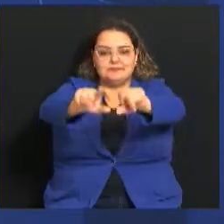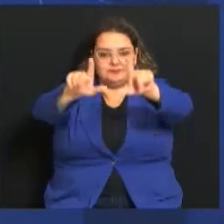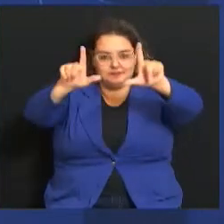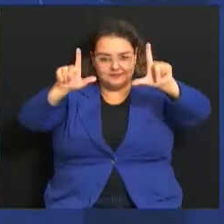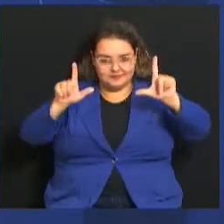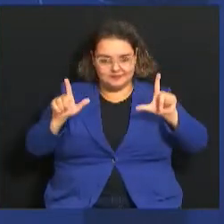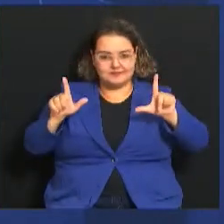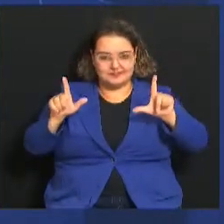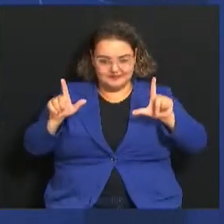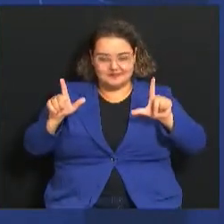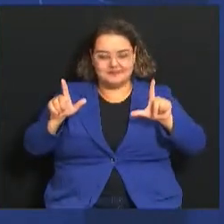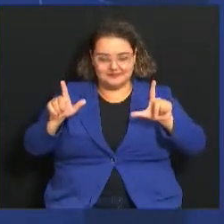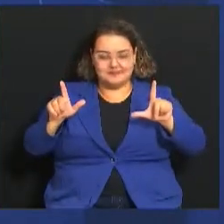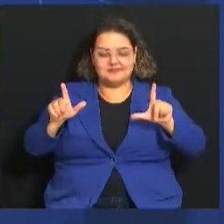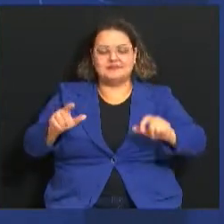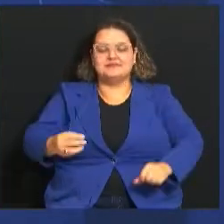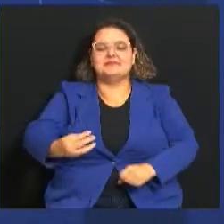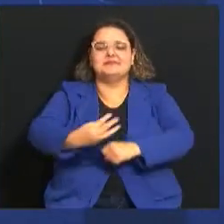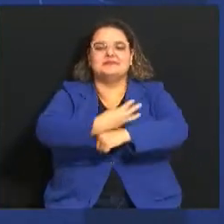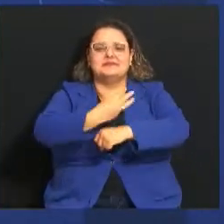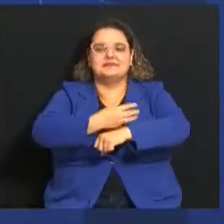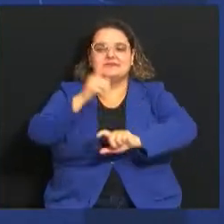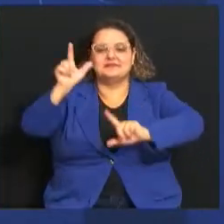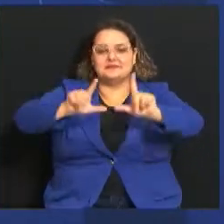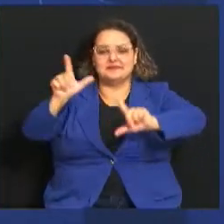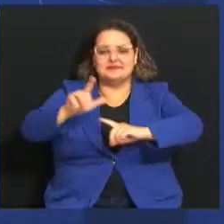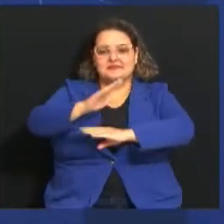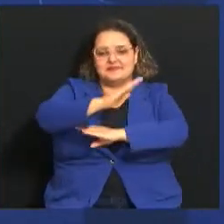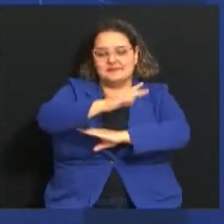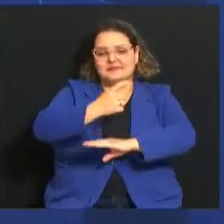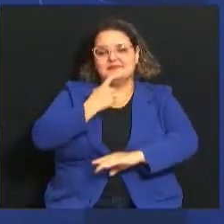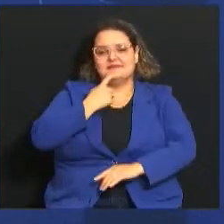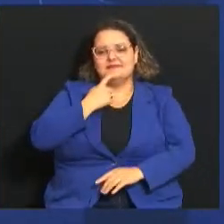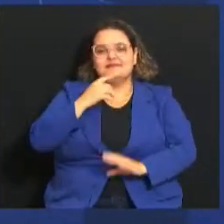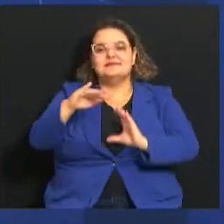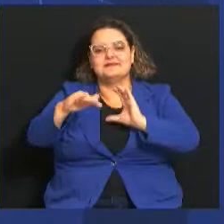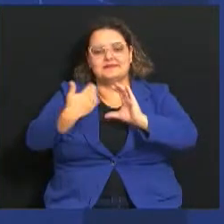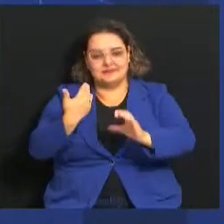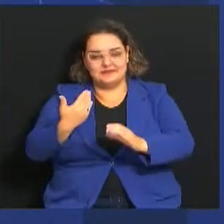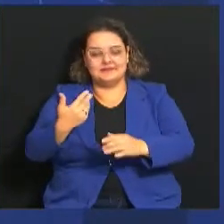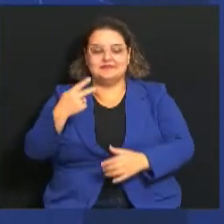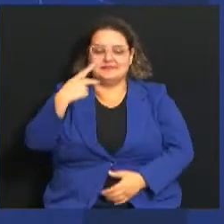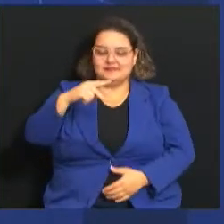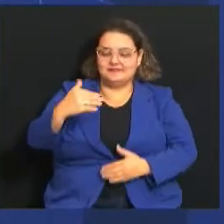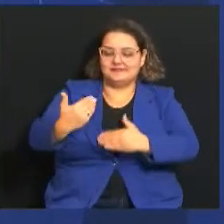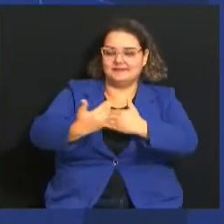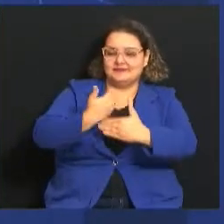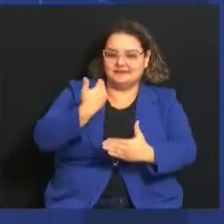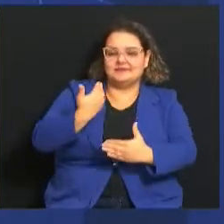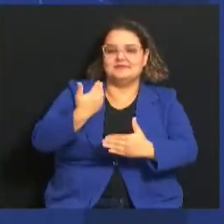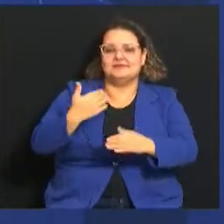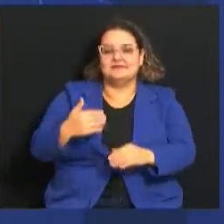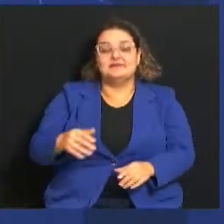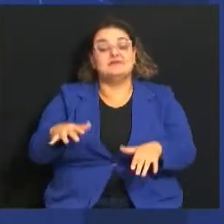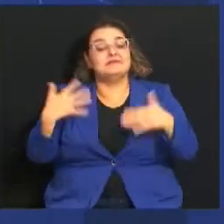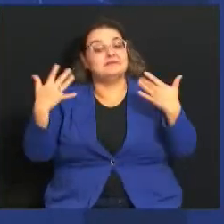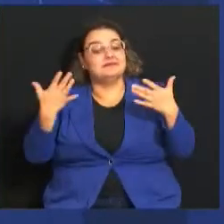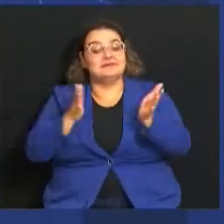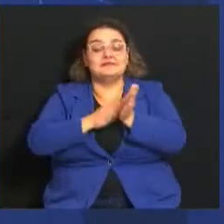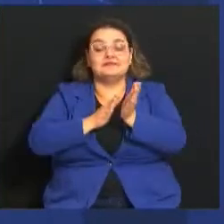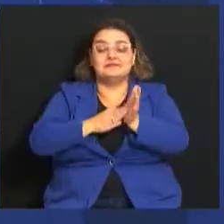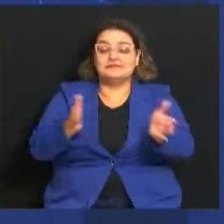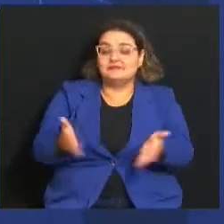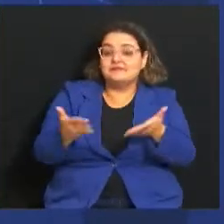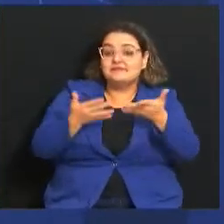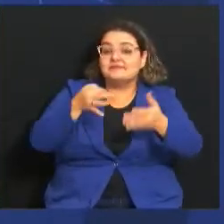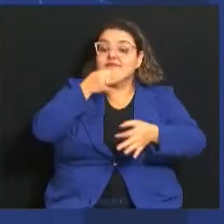o WhatsApp da TV Câmara Campinas. Você aperta e pode enviar a sua participação, a sua mensagem, um elogio, uma crítica